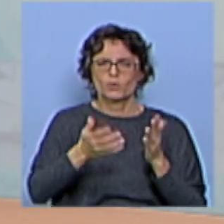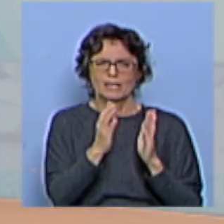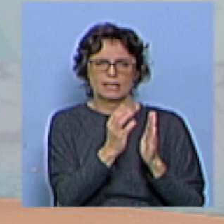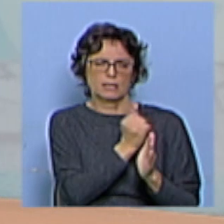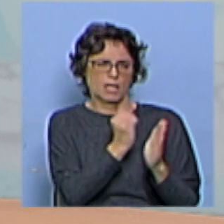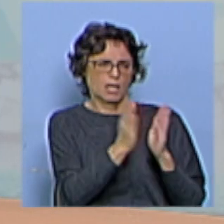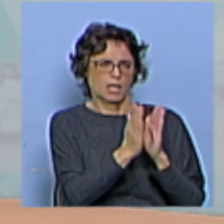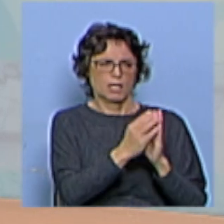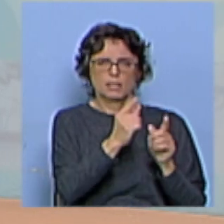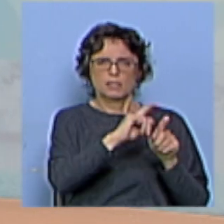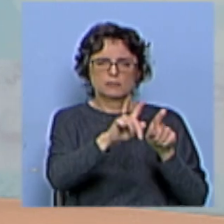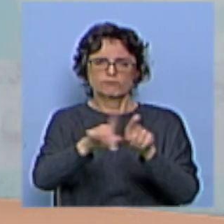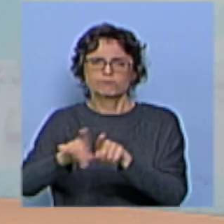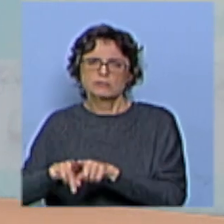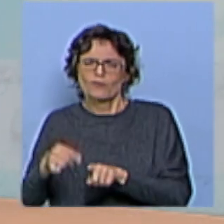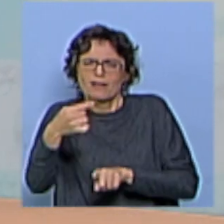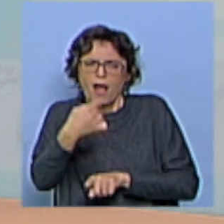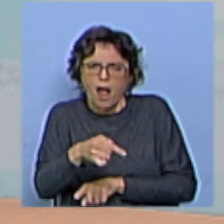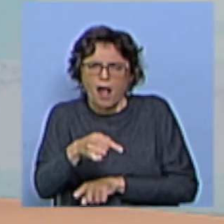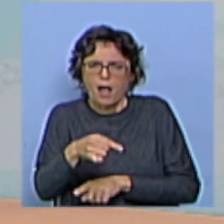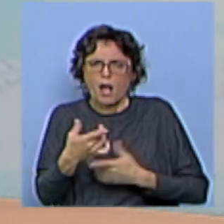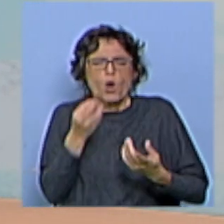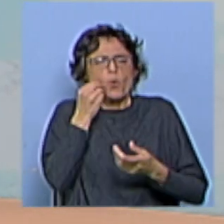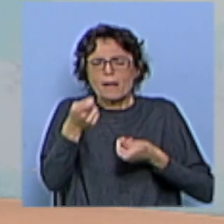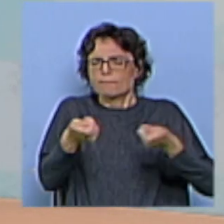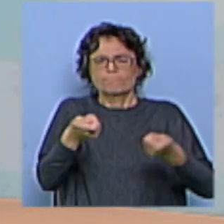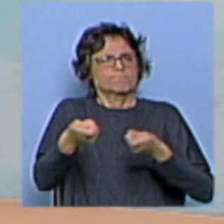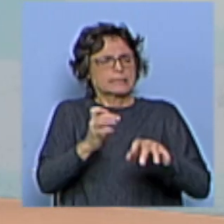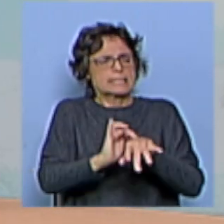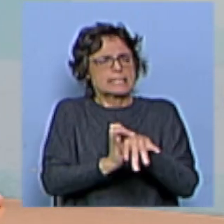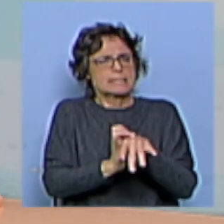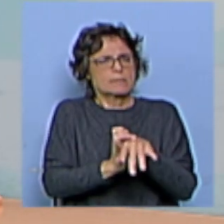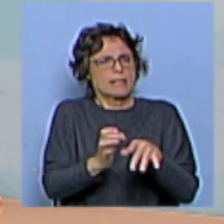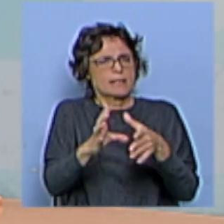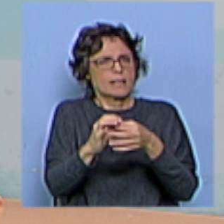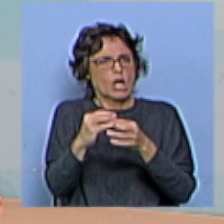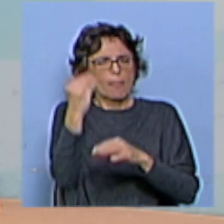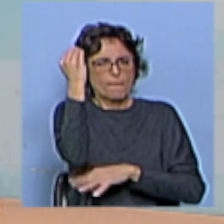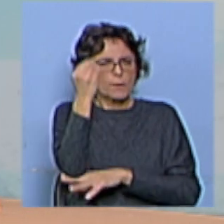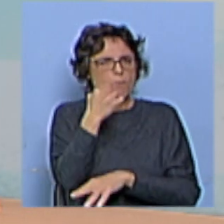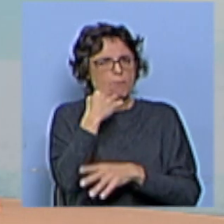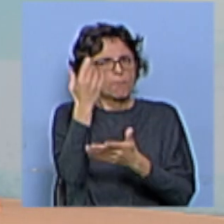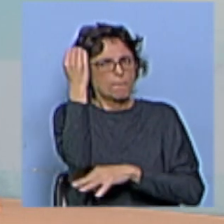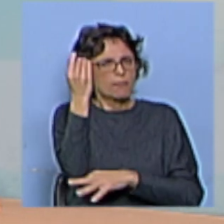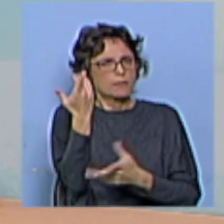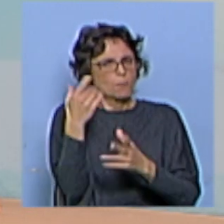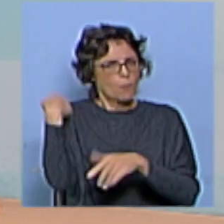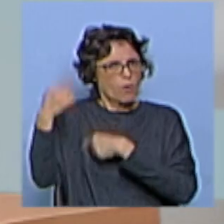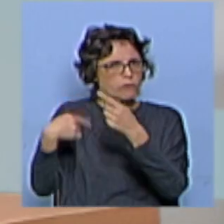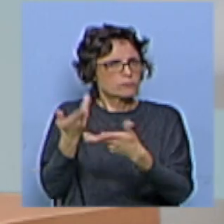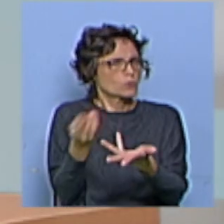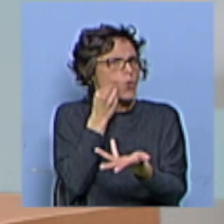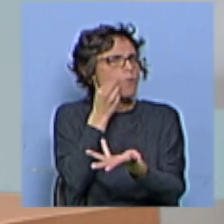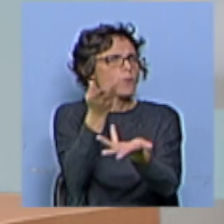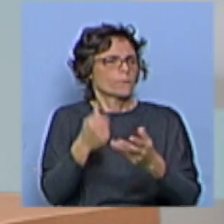é que se vai coordenando, digamos assim, esta sensibilidade pelo património e a sua valorização? Bom, todas